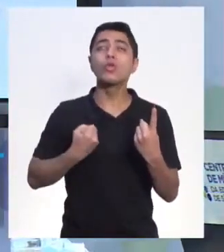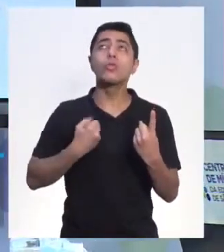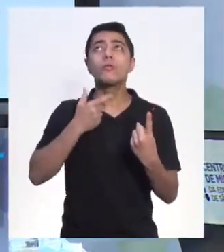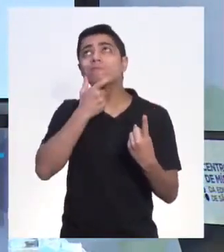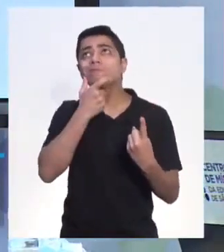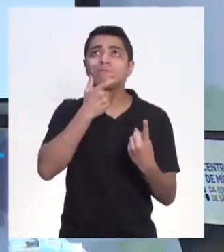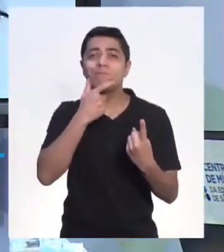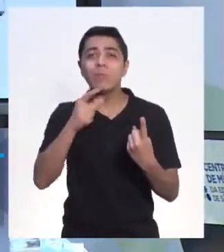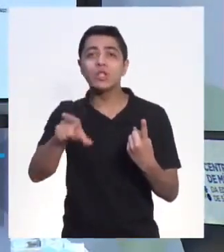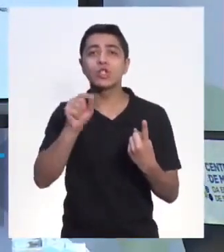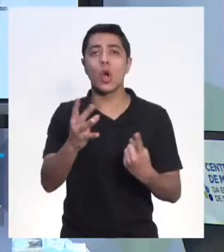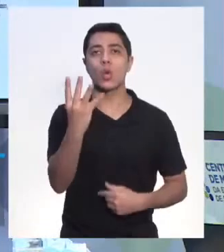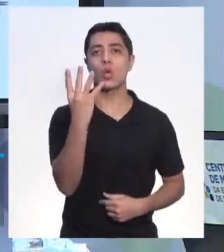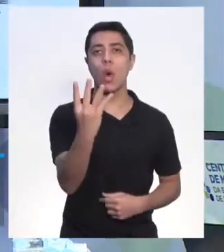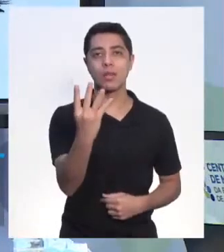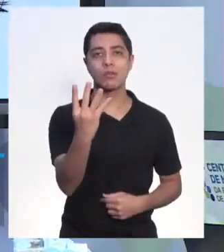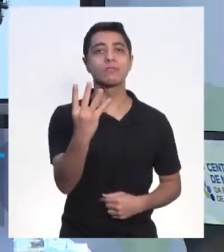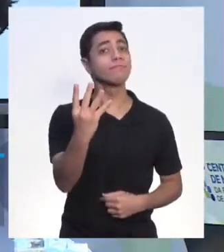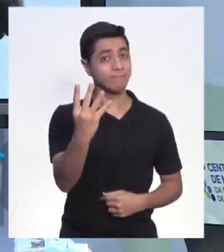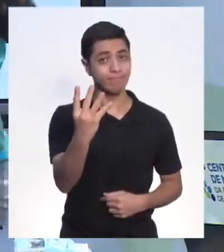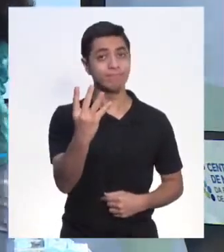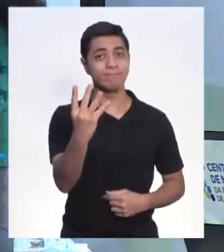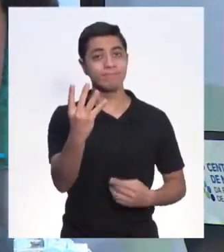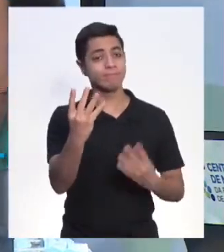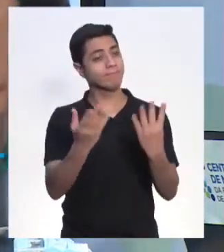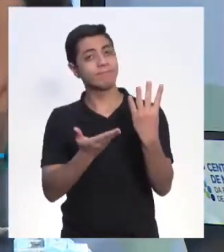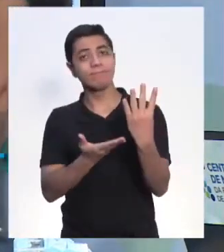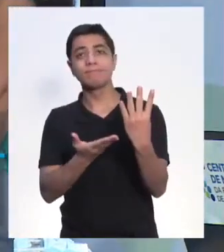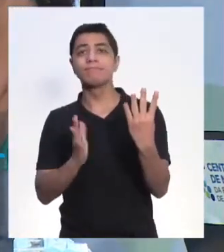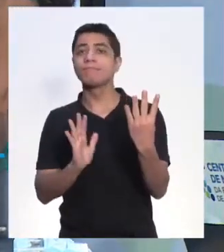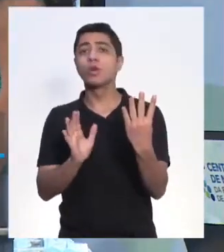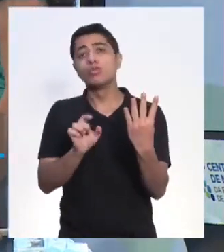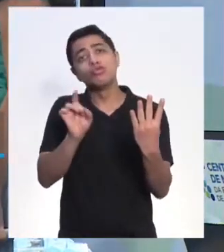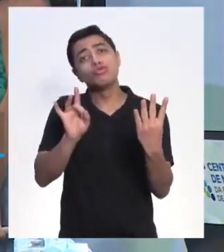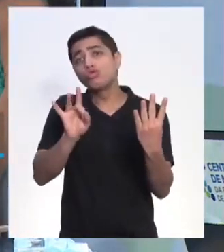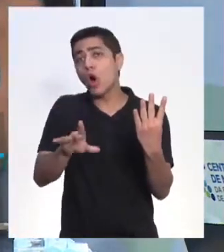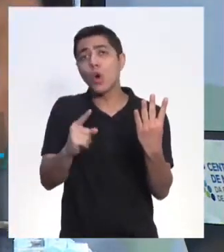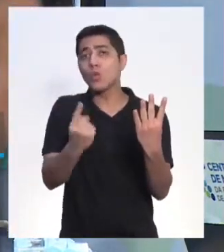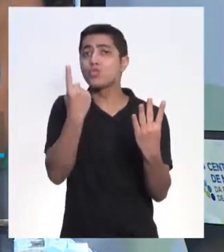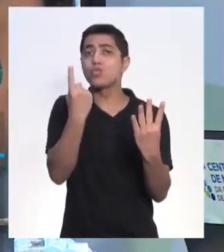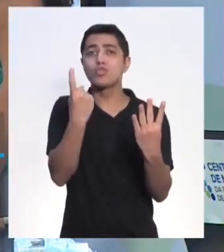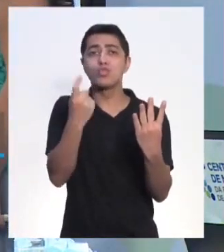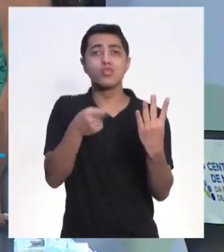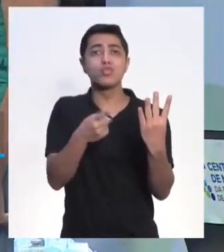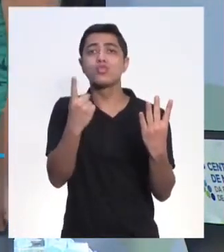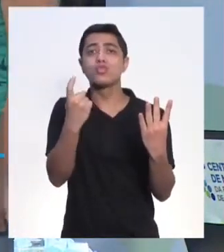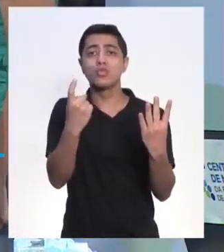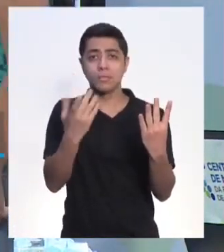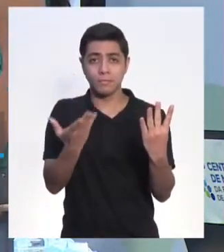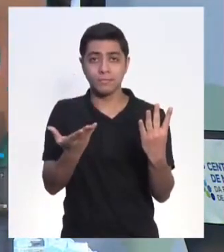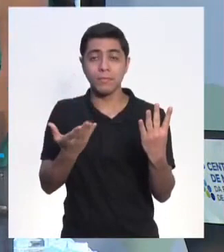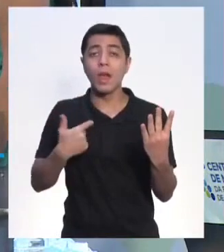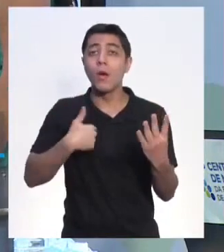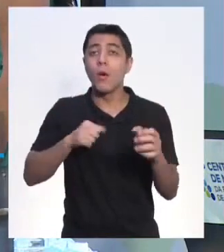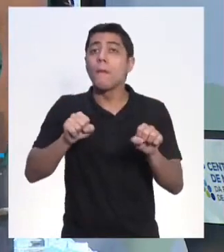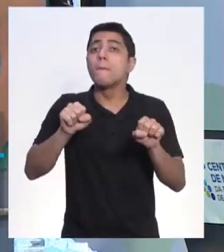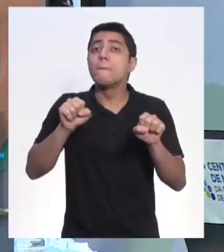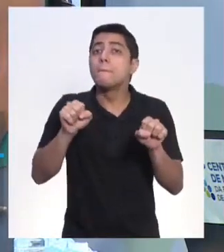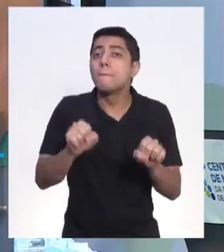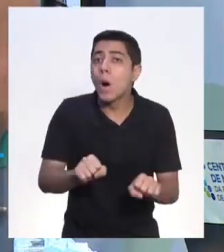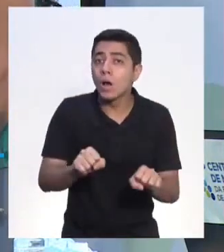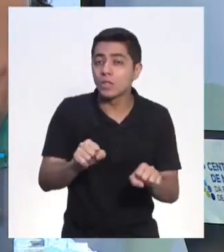eu só vou ter a possibilidade do número 4. Então, o total de possibilidades é 1.